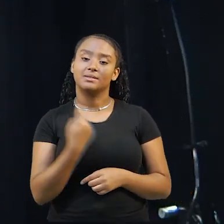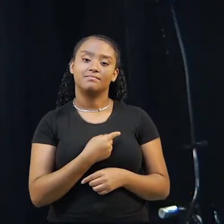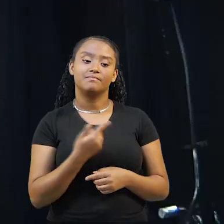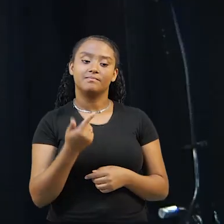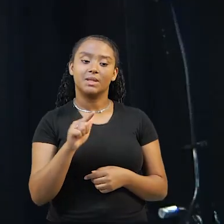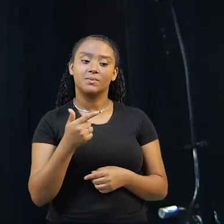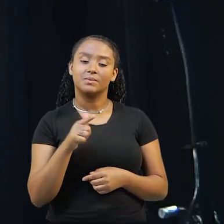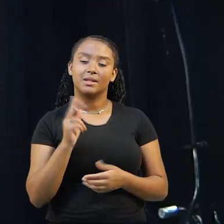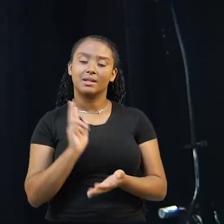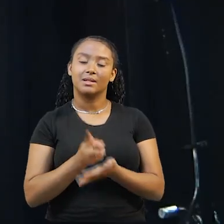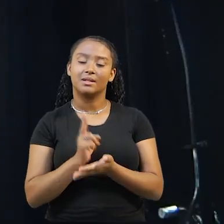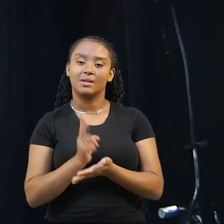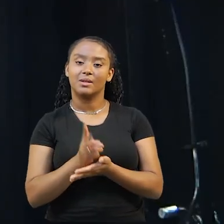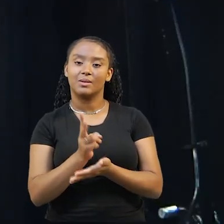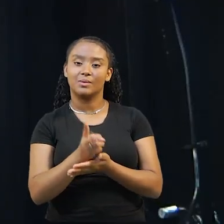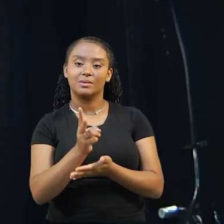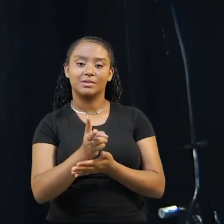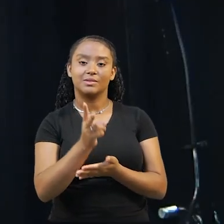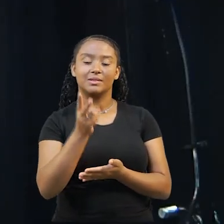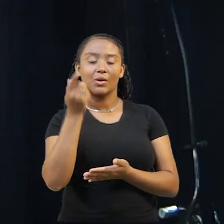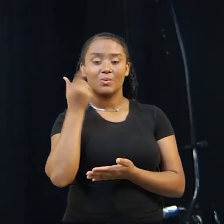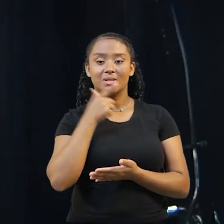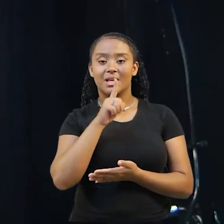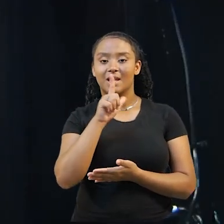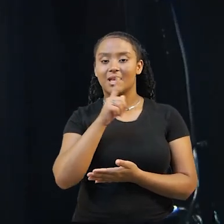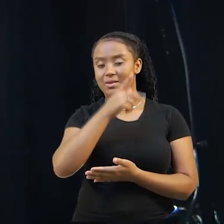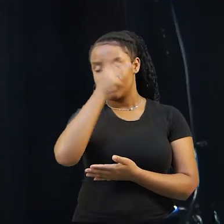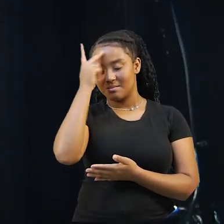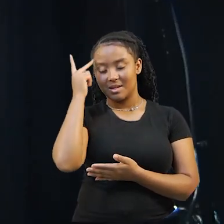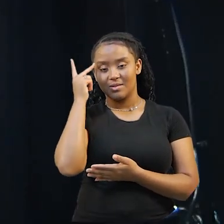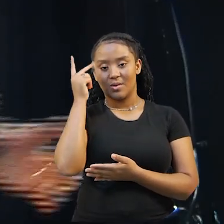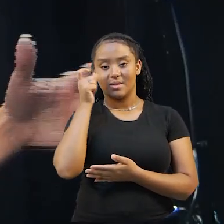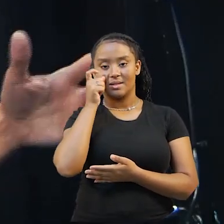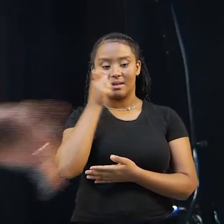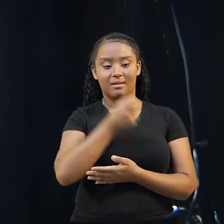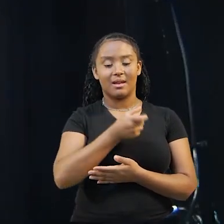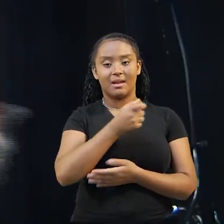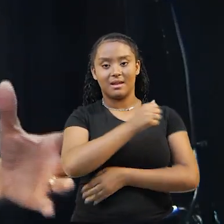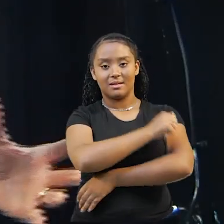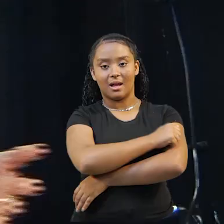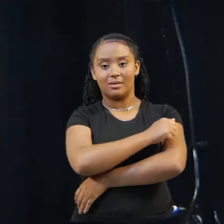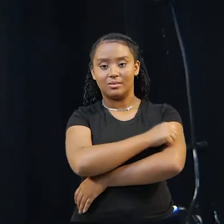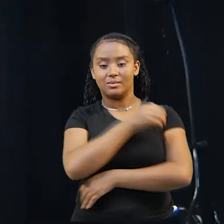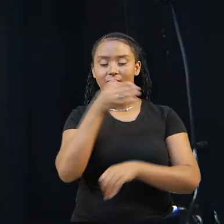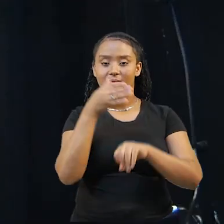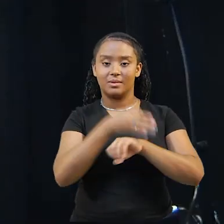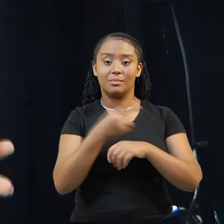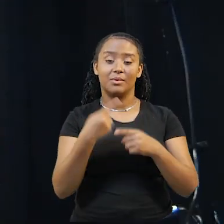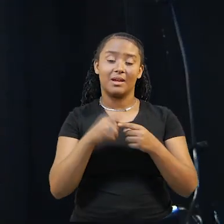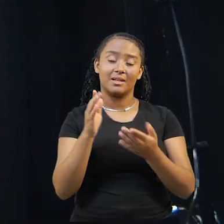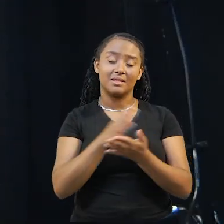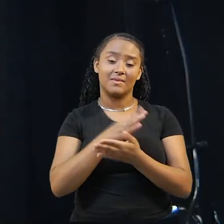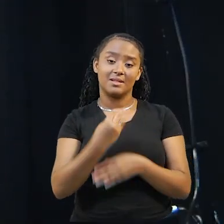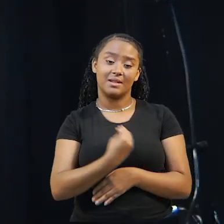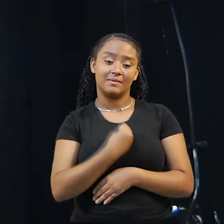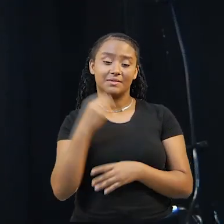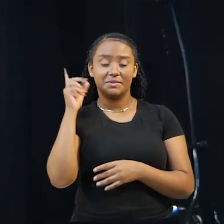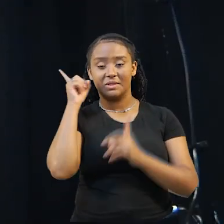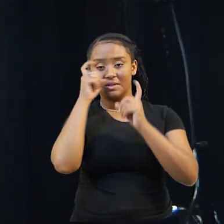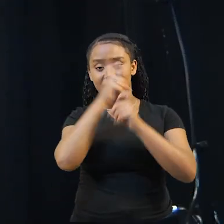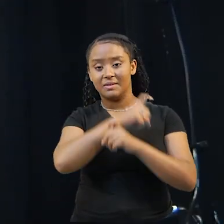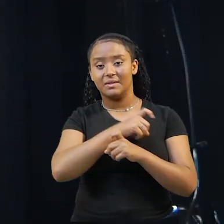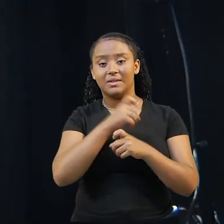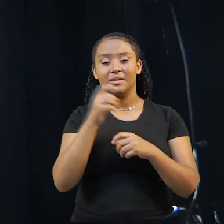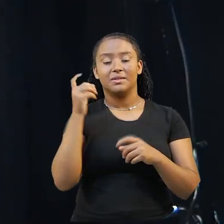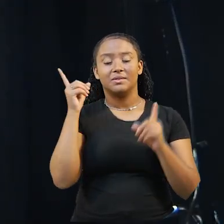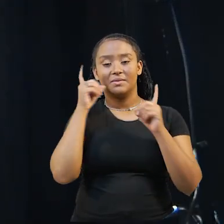tem conseguido manter esses estudantes aqui dentro. Por diversidades enormes econômicas, eles acabam abandonando os estudos. Então,